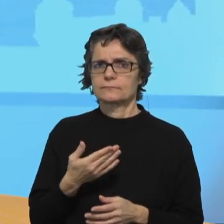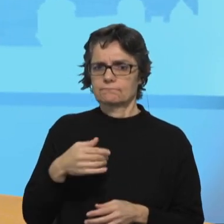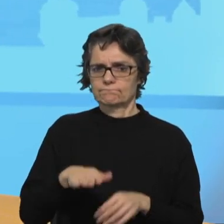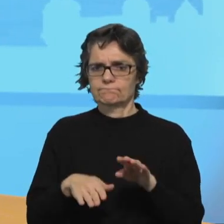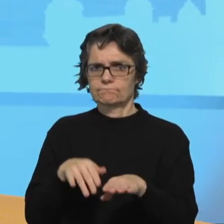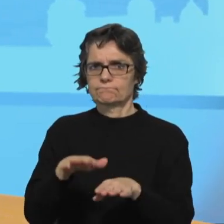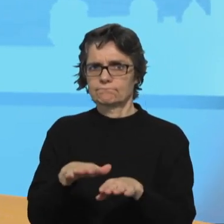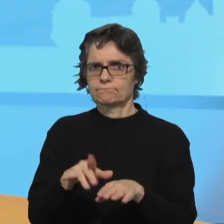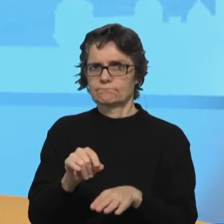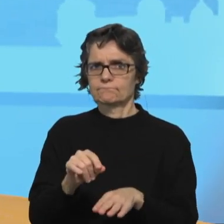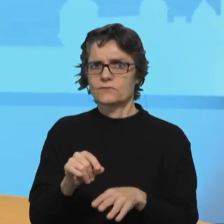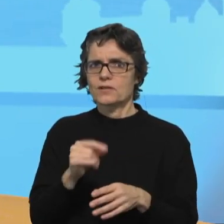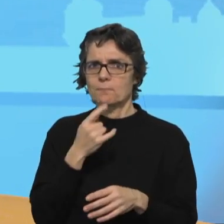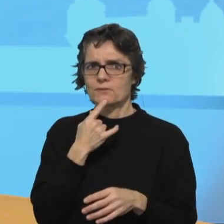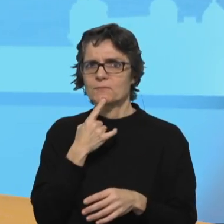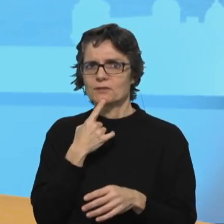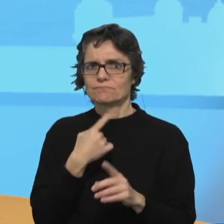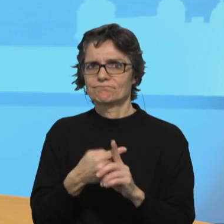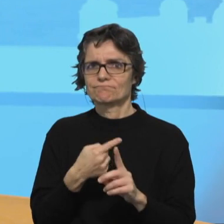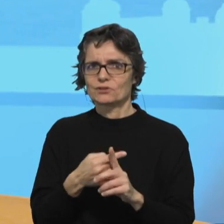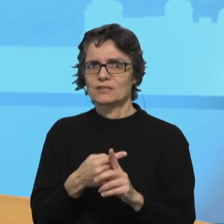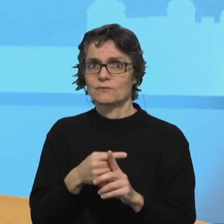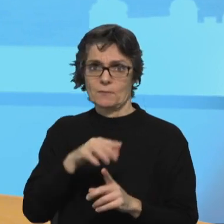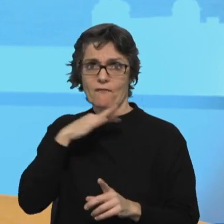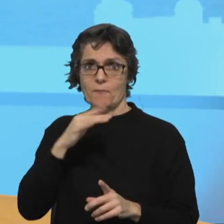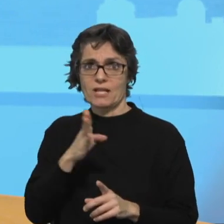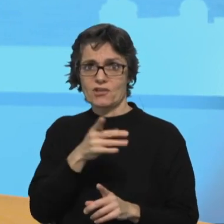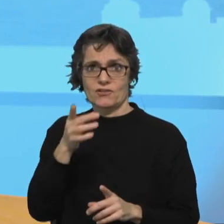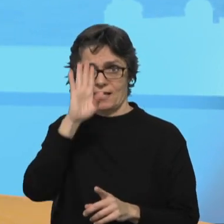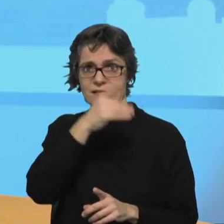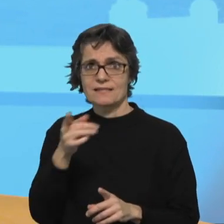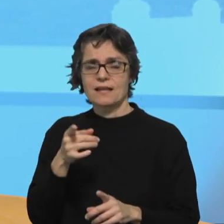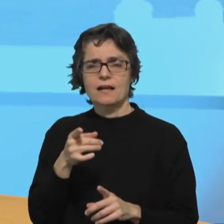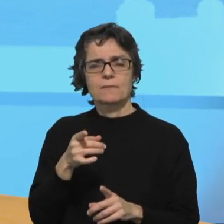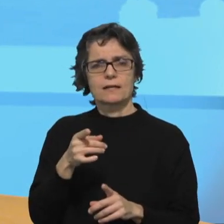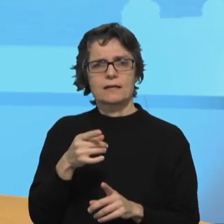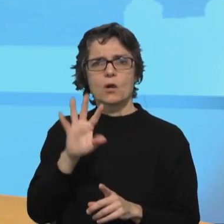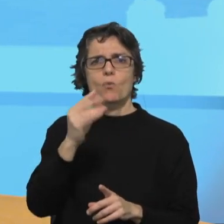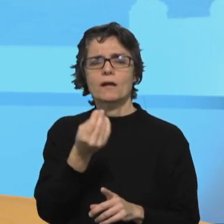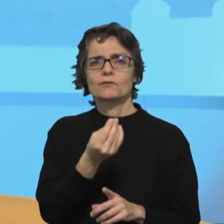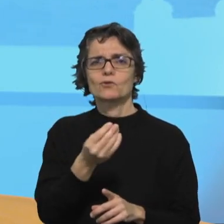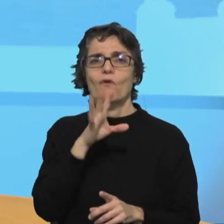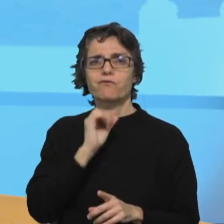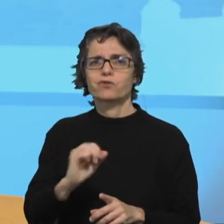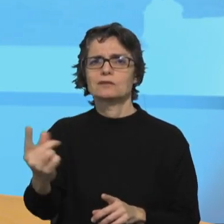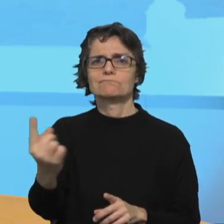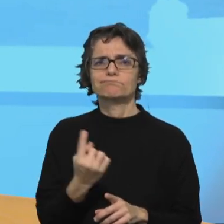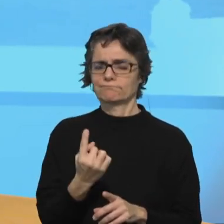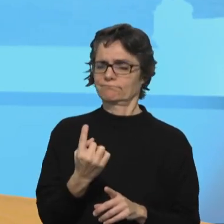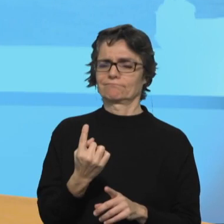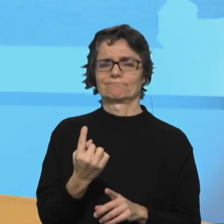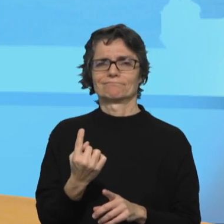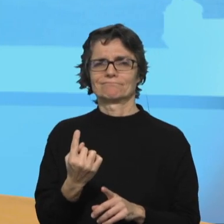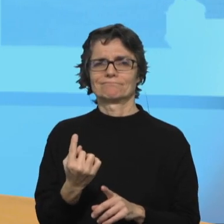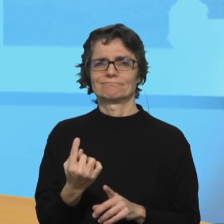com frutos em que as próprias famílias, desafiadas pelos próprios filhos, começam elas próprias a fazer uma caminhada de fé, a